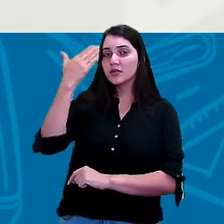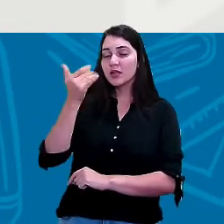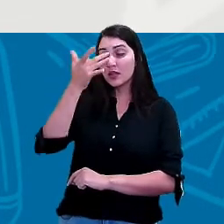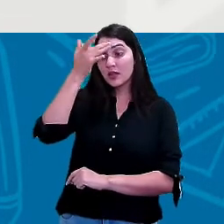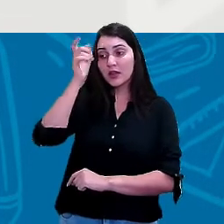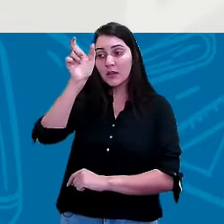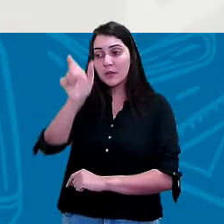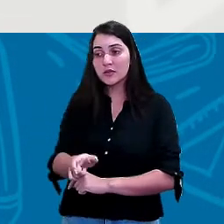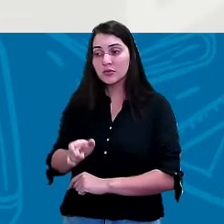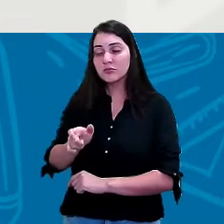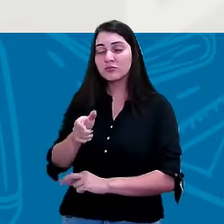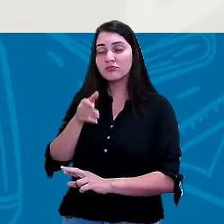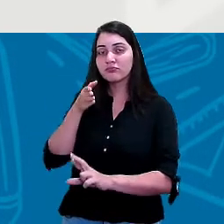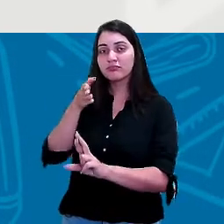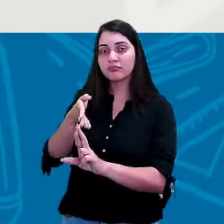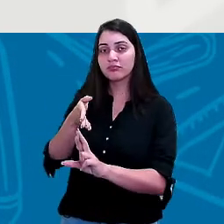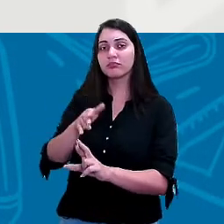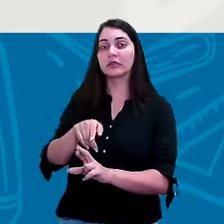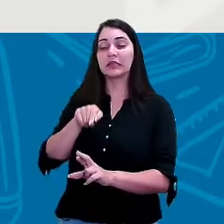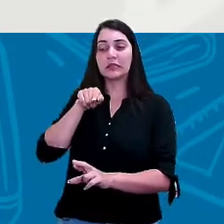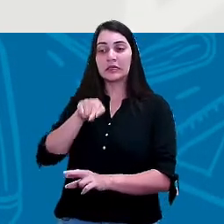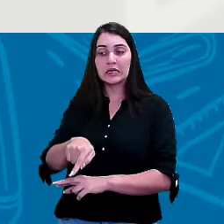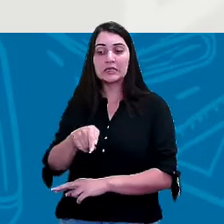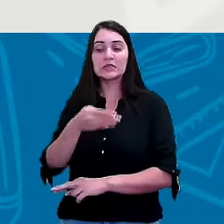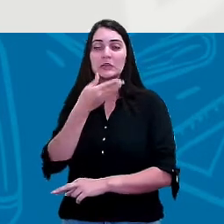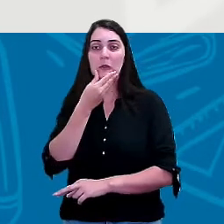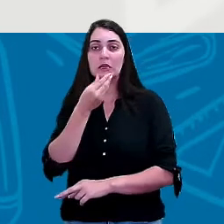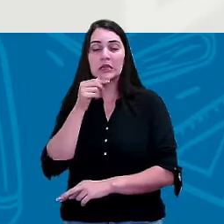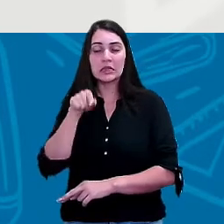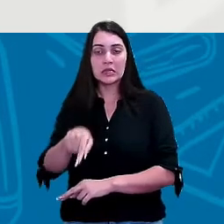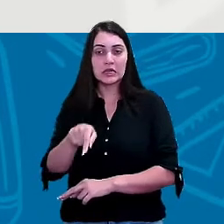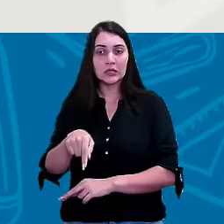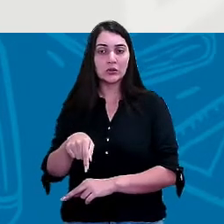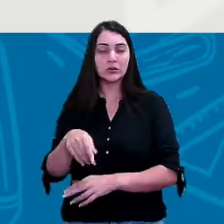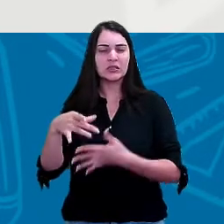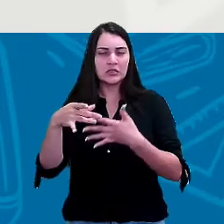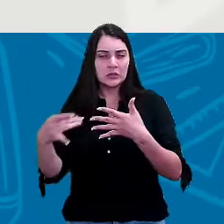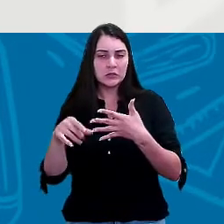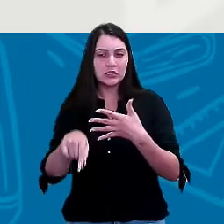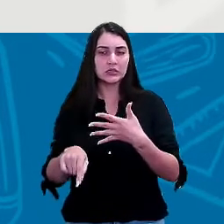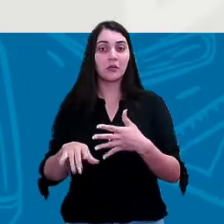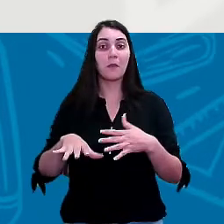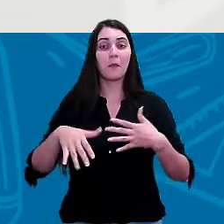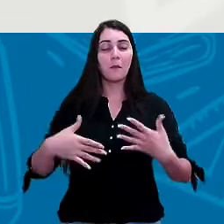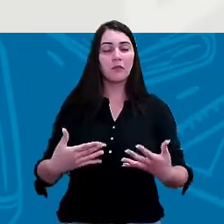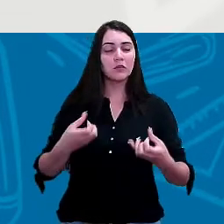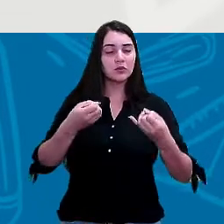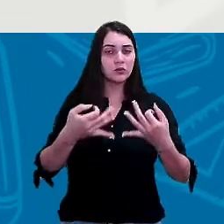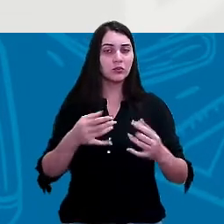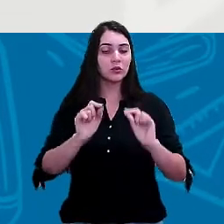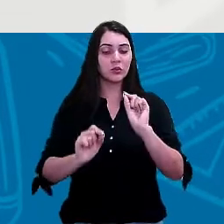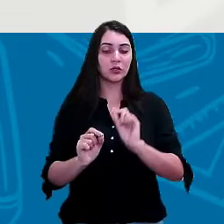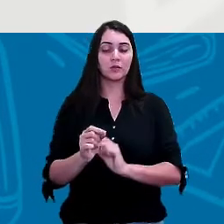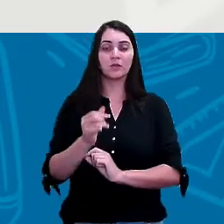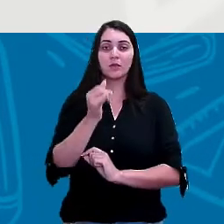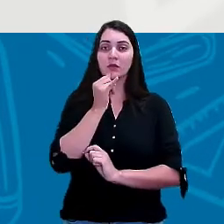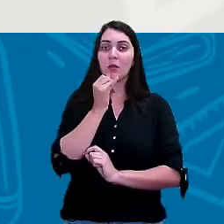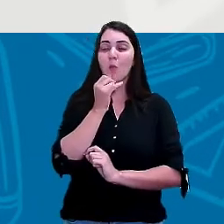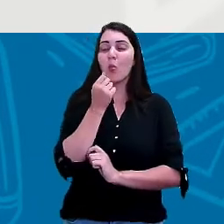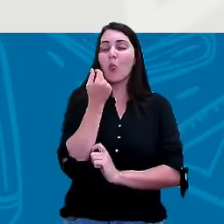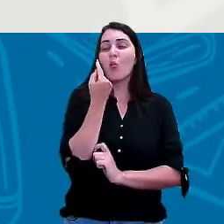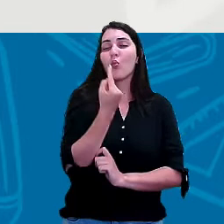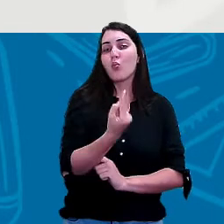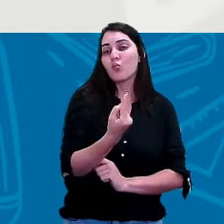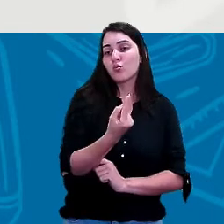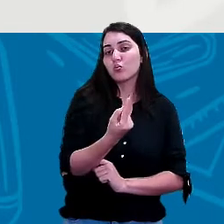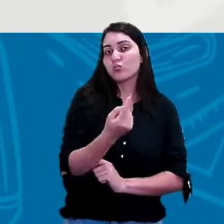falando, de quem eu estou me referindo. É aquele menino específico. Mas quando eu digo um garoto, pode